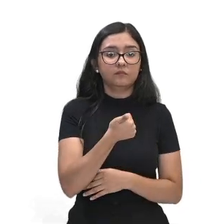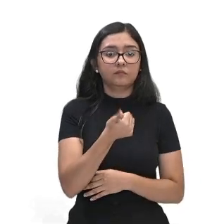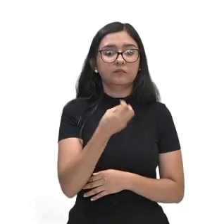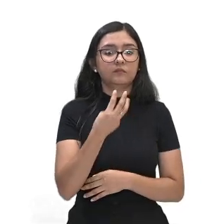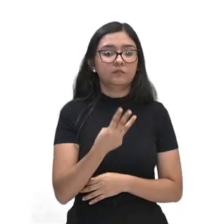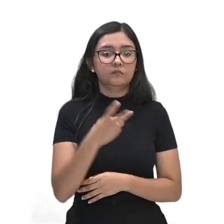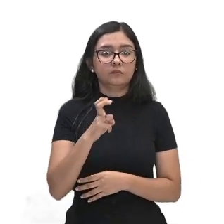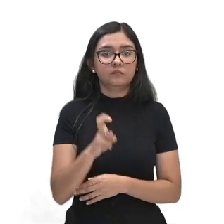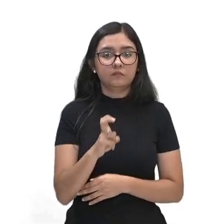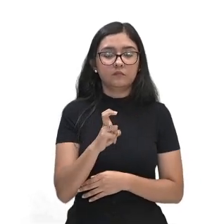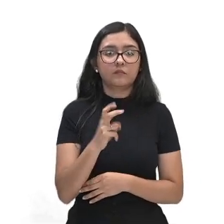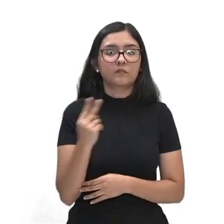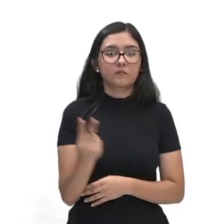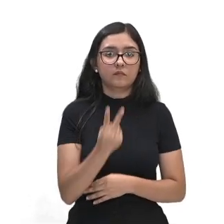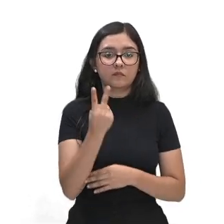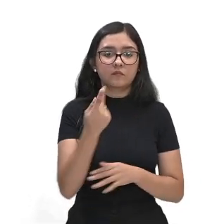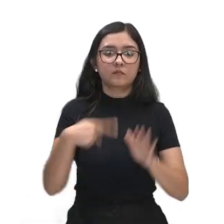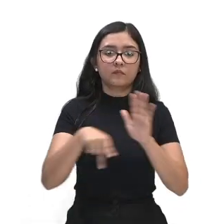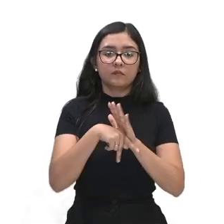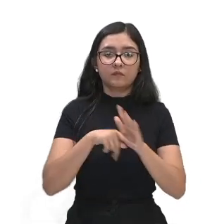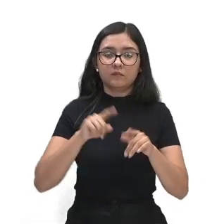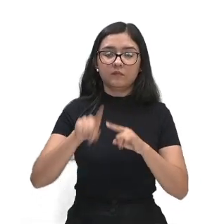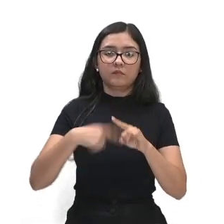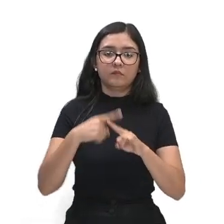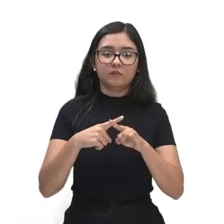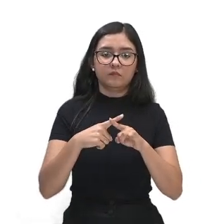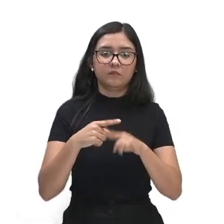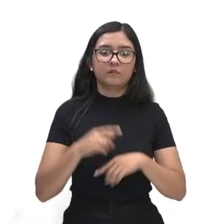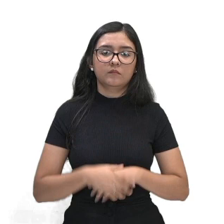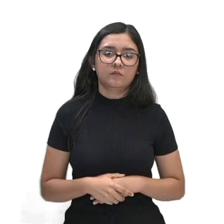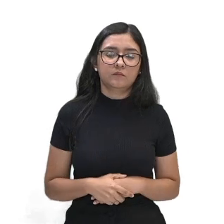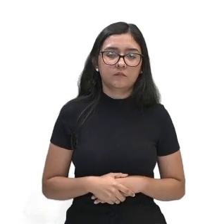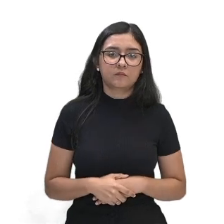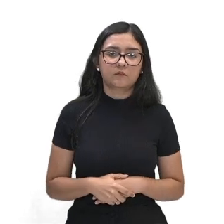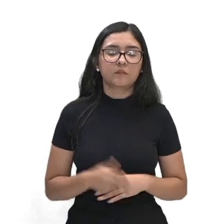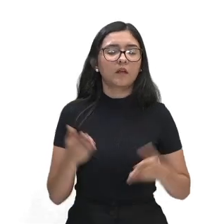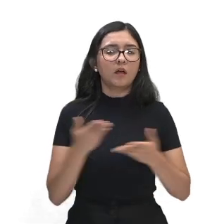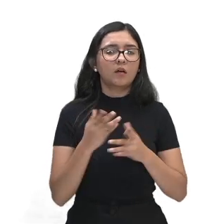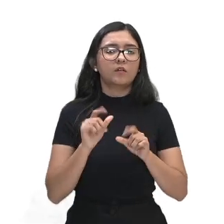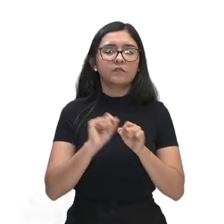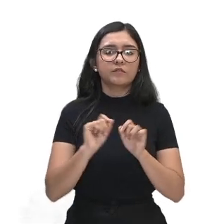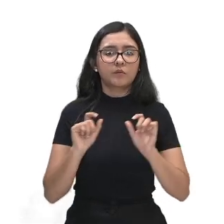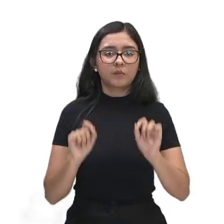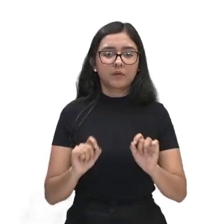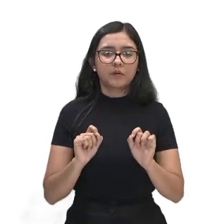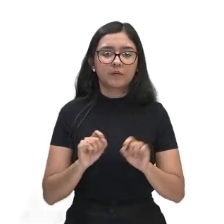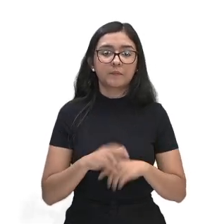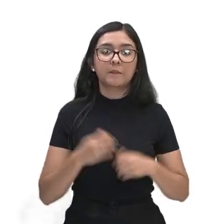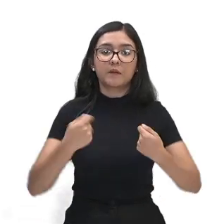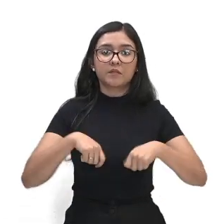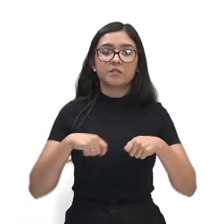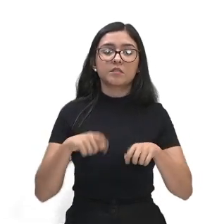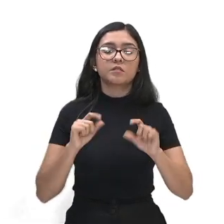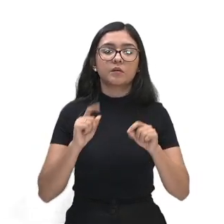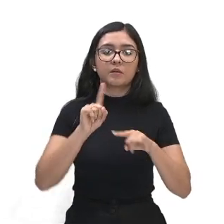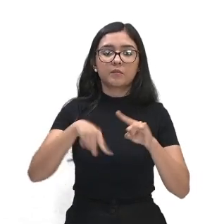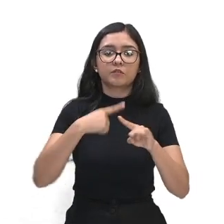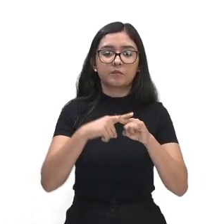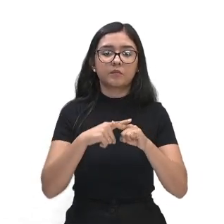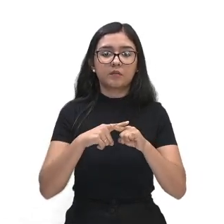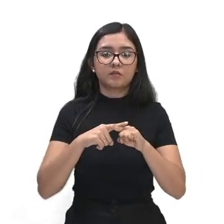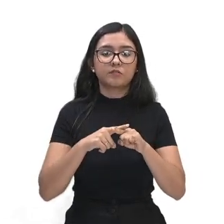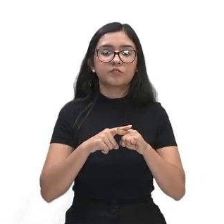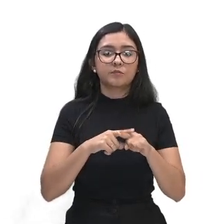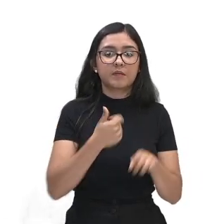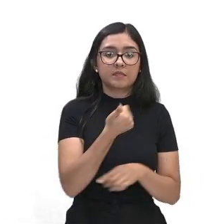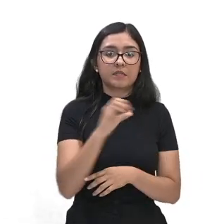135 é o valor da multiplicação, 9 vezes 5 vezes 3. E aí agora eu vou multiplicar as potências de base 10.